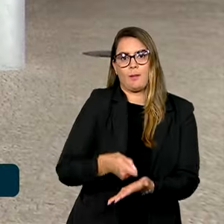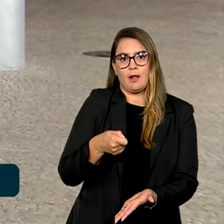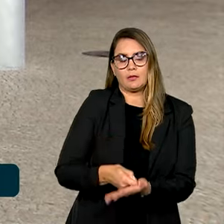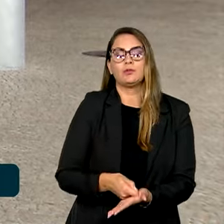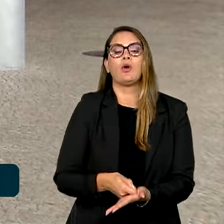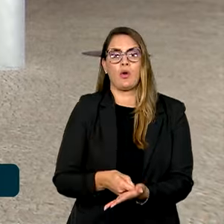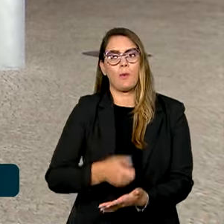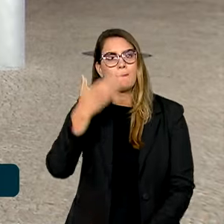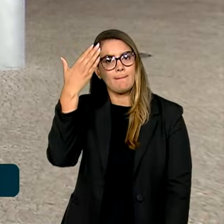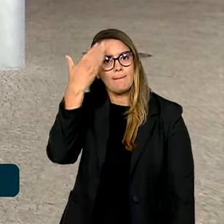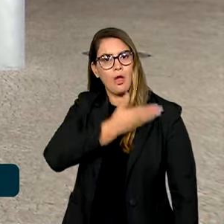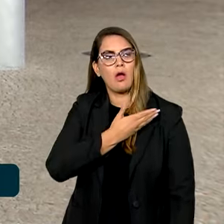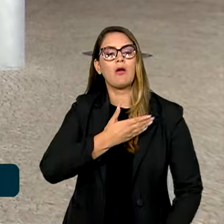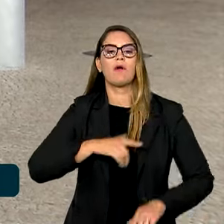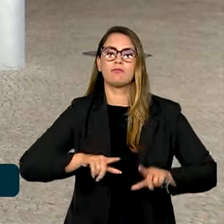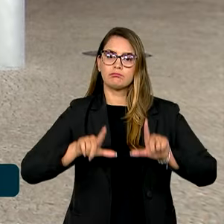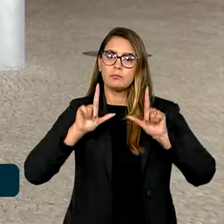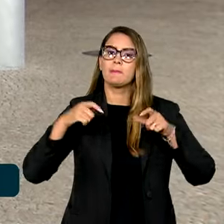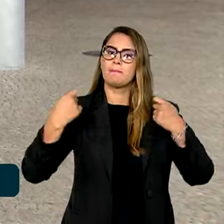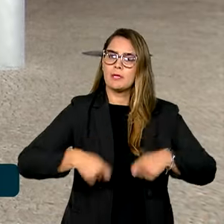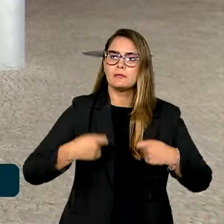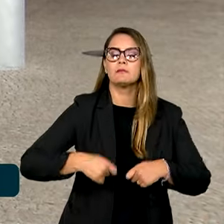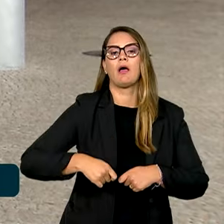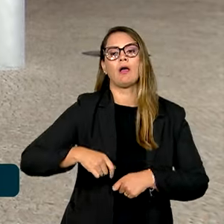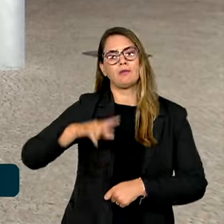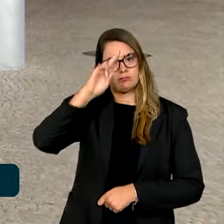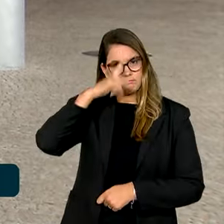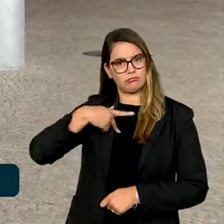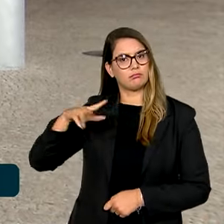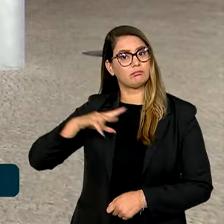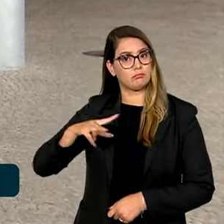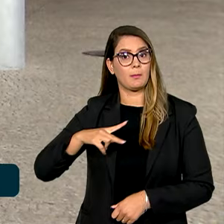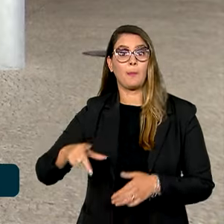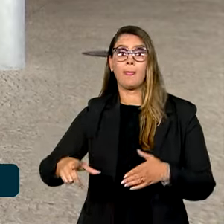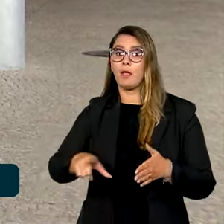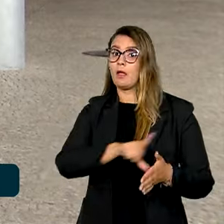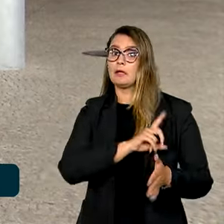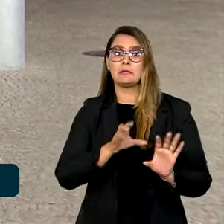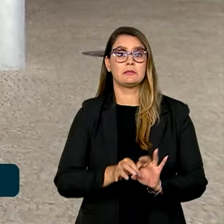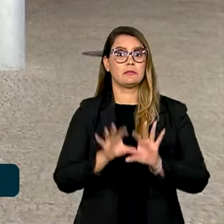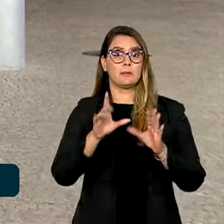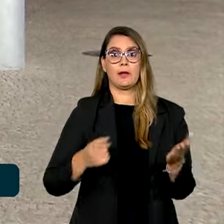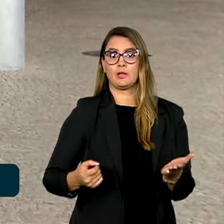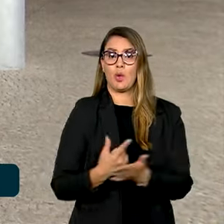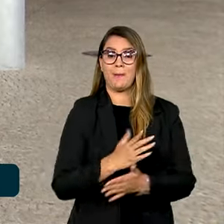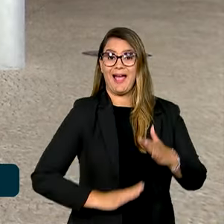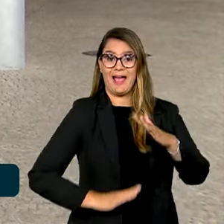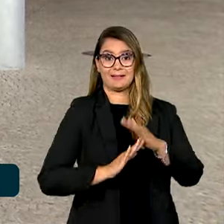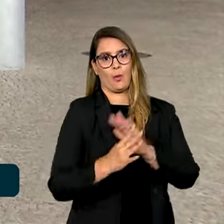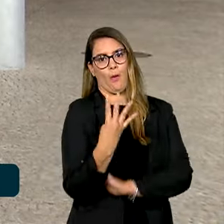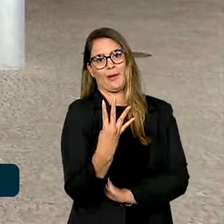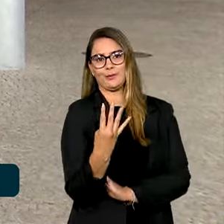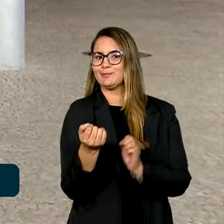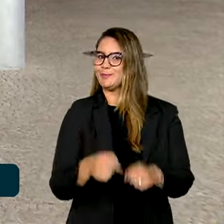ainda a comprovação de sua necessidade para a defesa pessoal antes era Liber da compra de até quatro armas sem